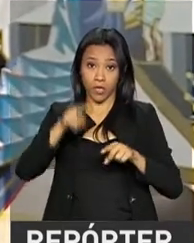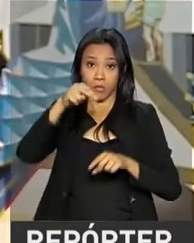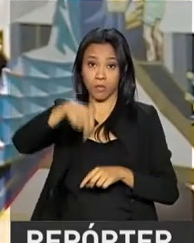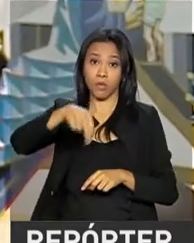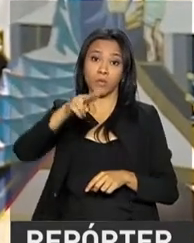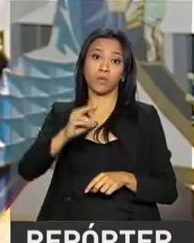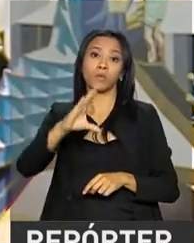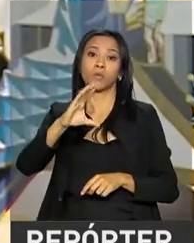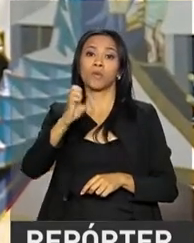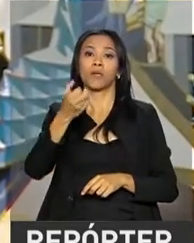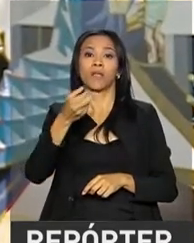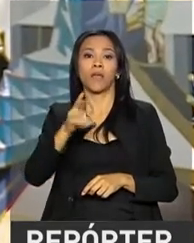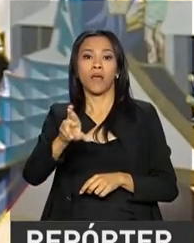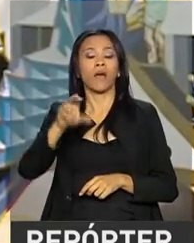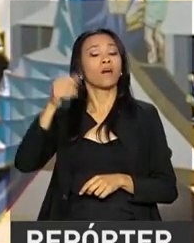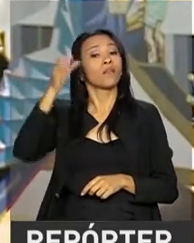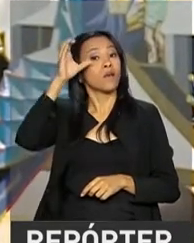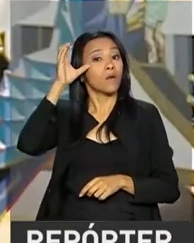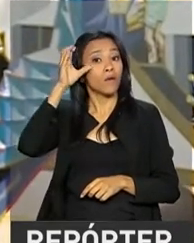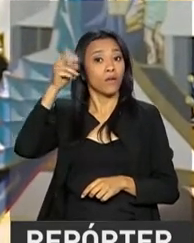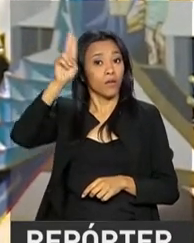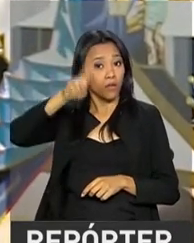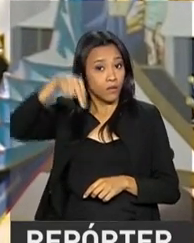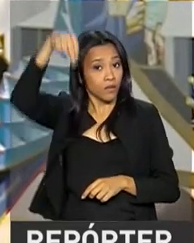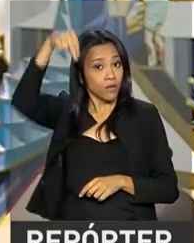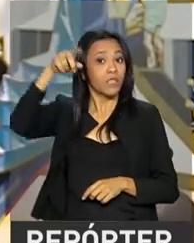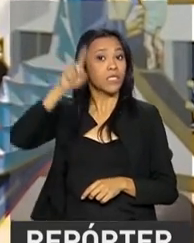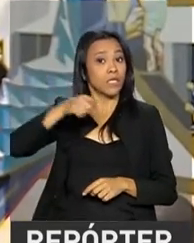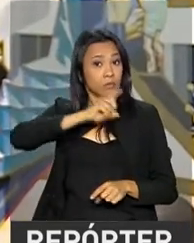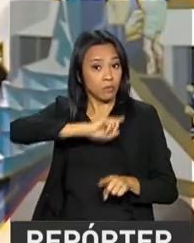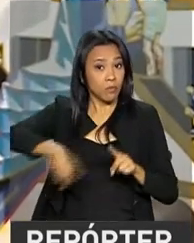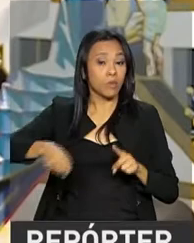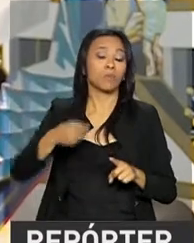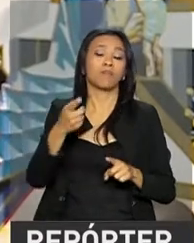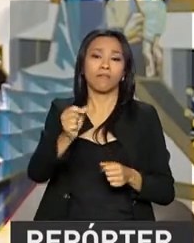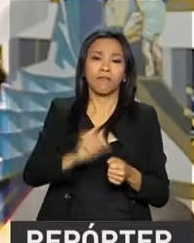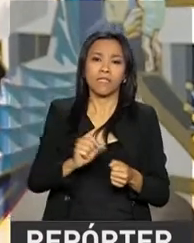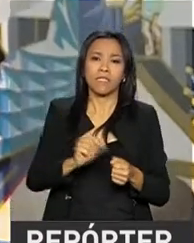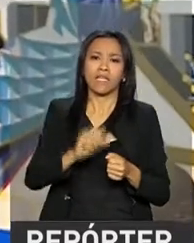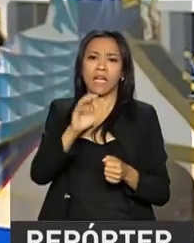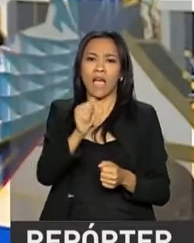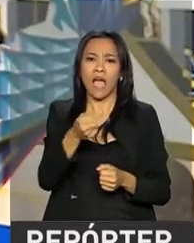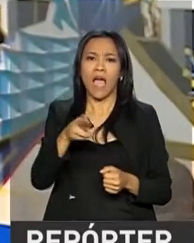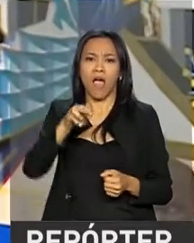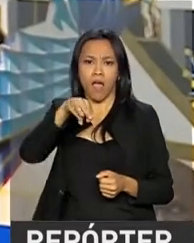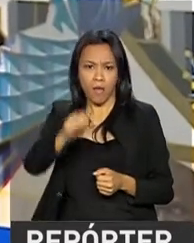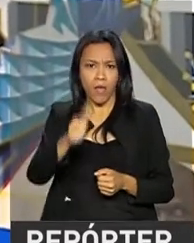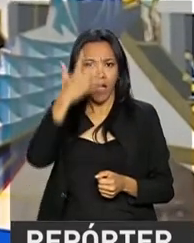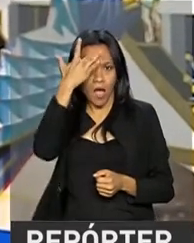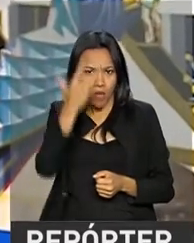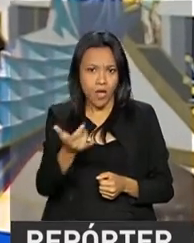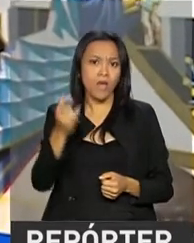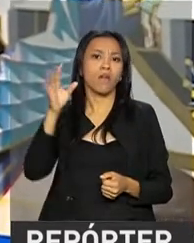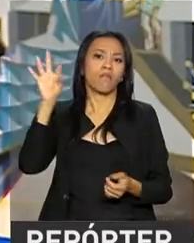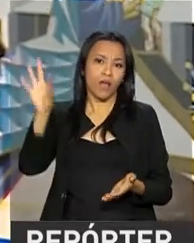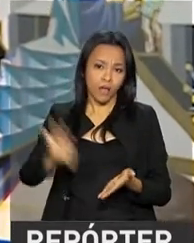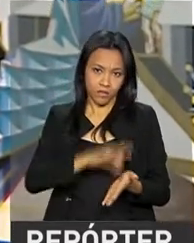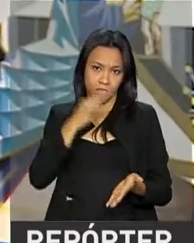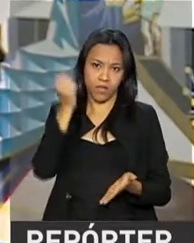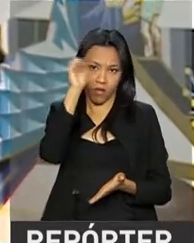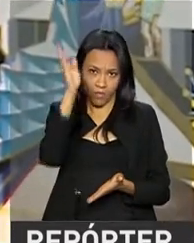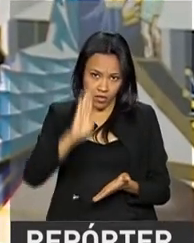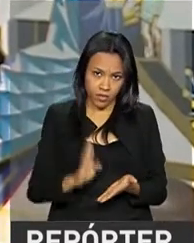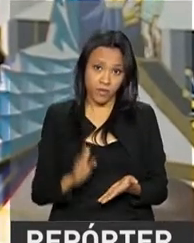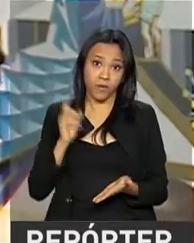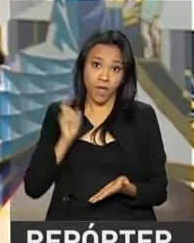programa e também falou sobre o tratado para a proibição de armas nucleares que será ratificado amanhã pelo brasil esse tratado que foi